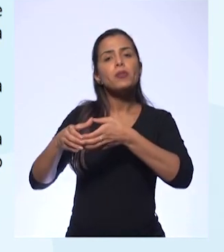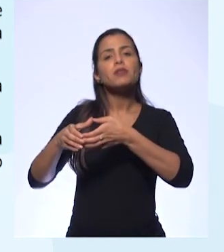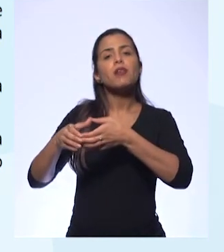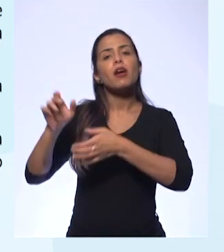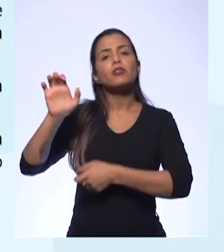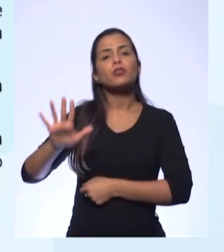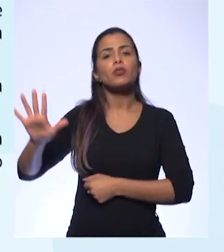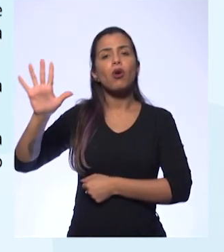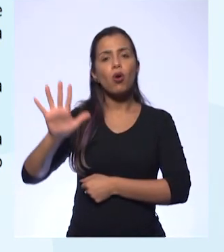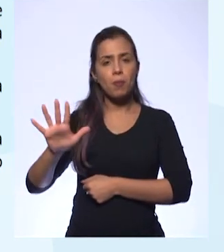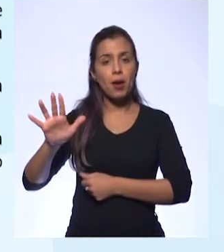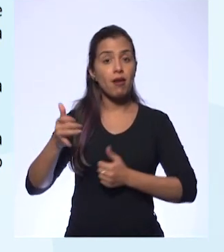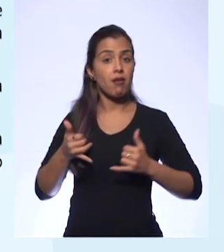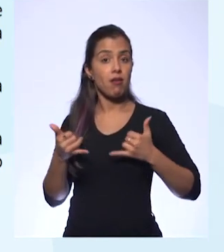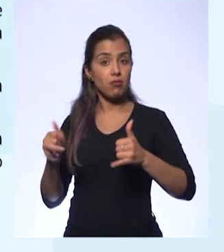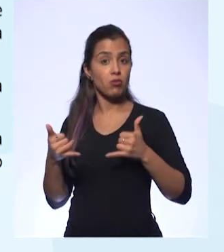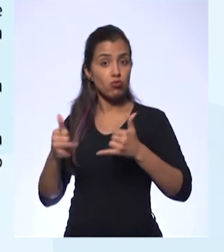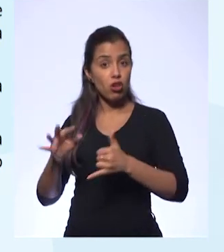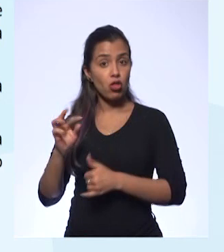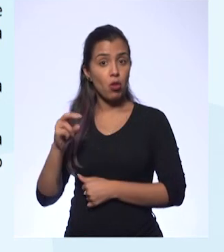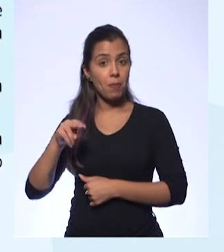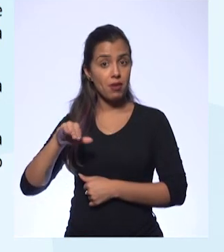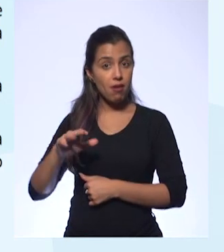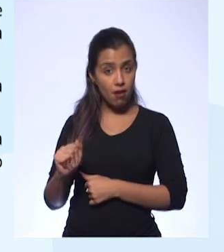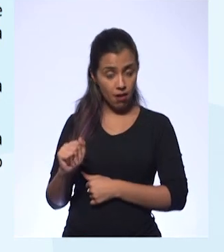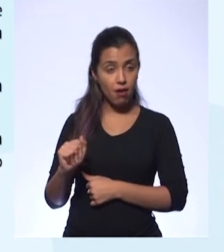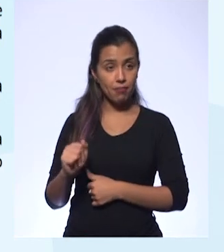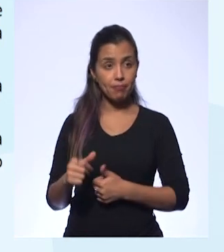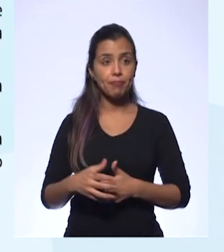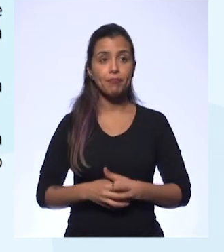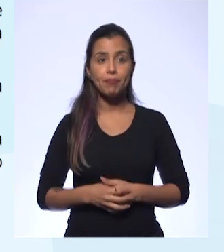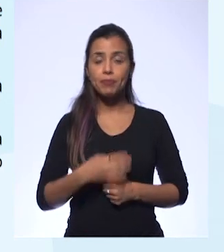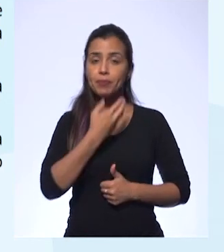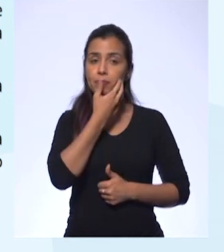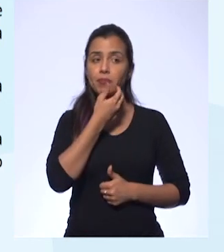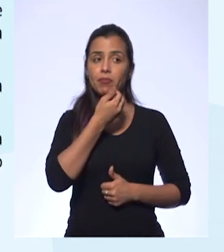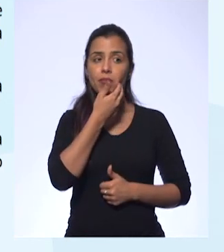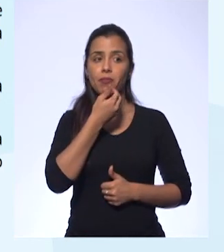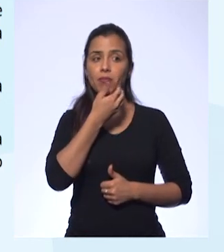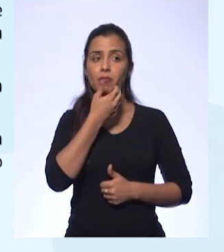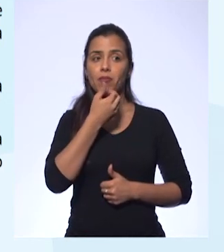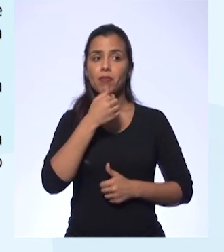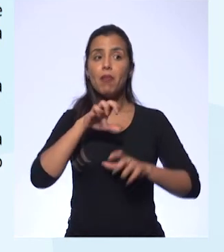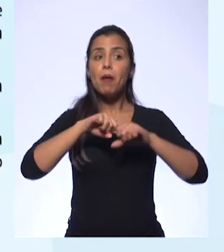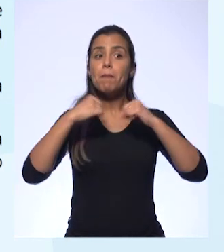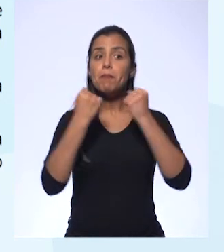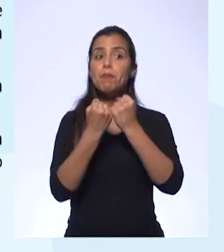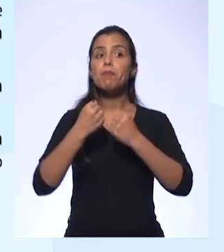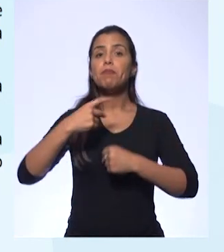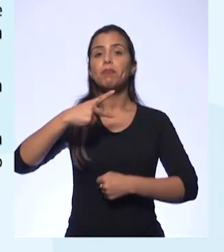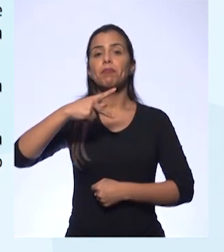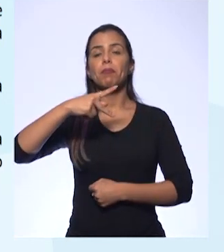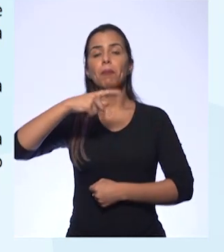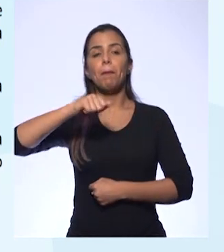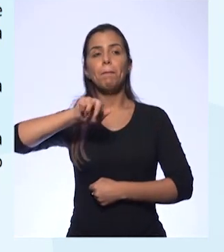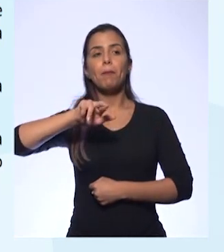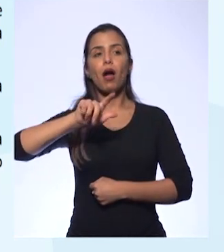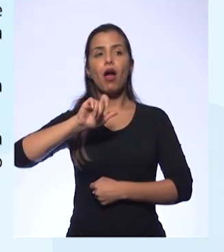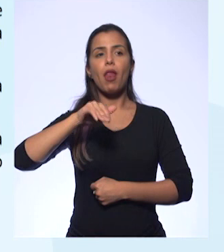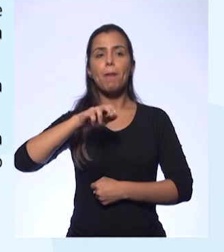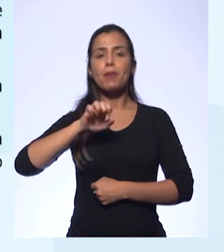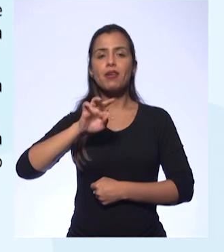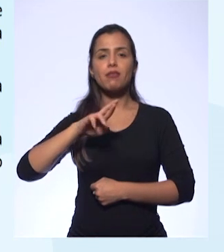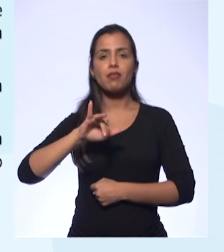Europeia de Energia Atômica, o Euratom. A Assembleia Parlamentar já aumenta para